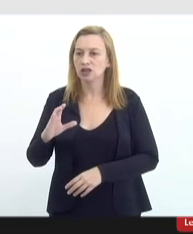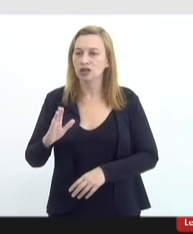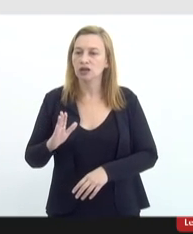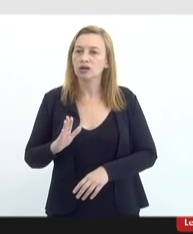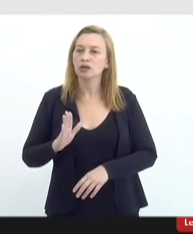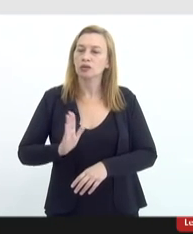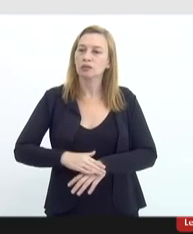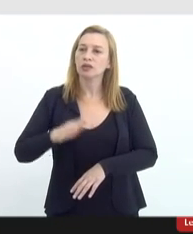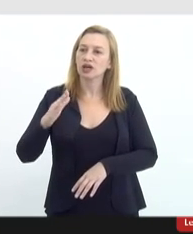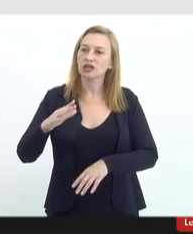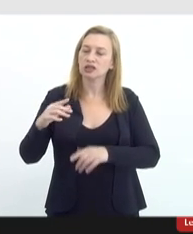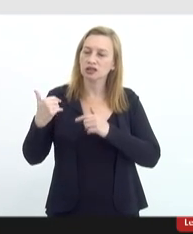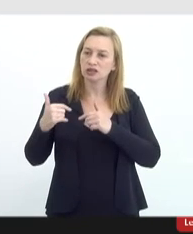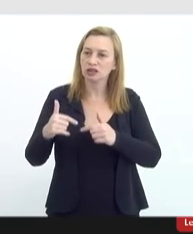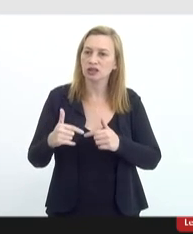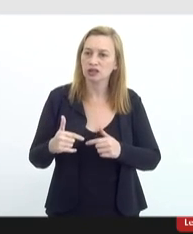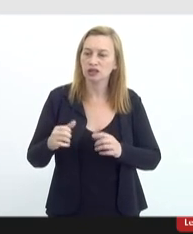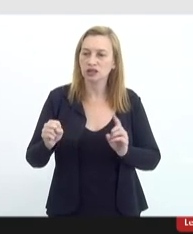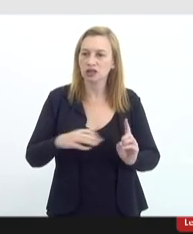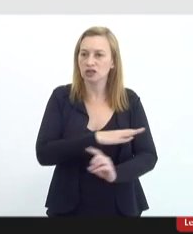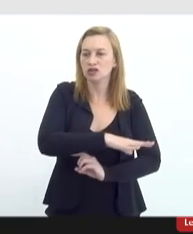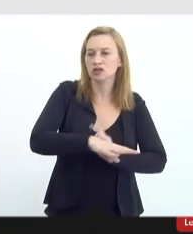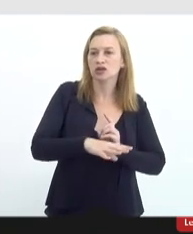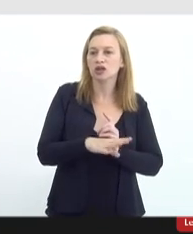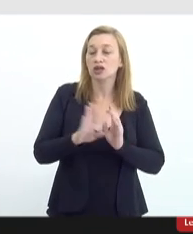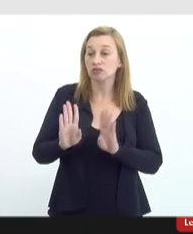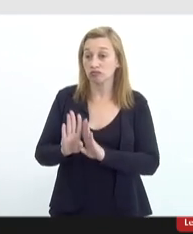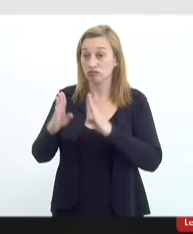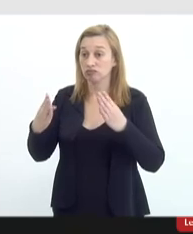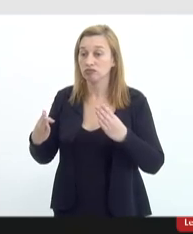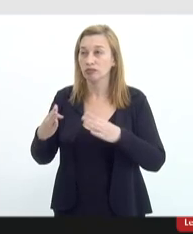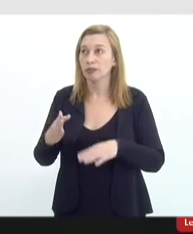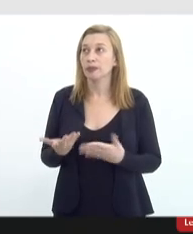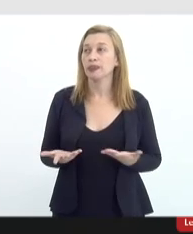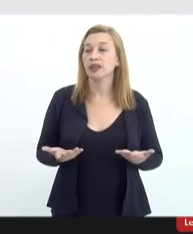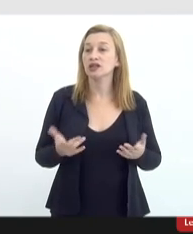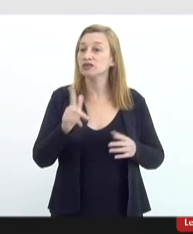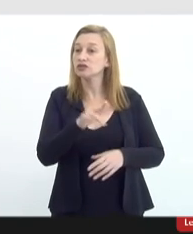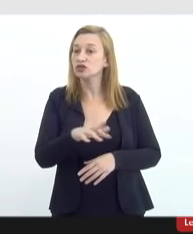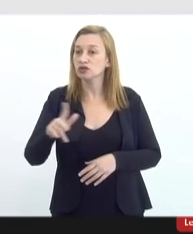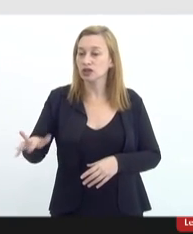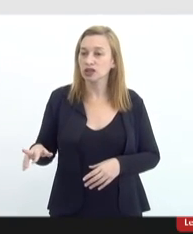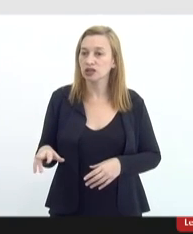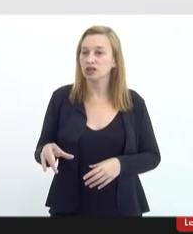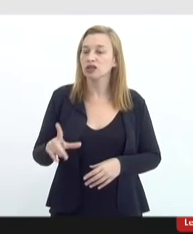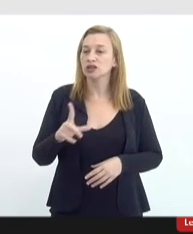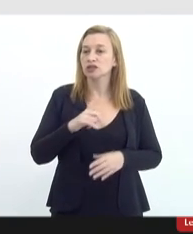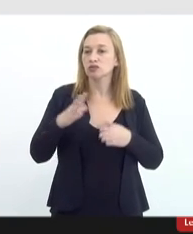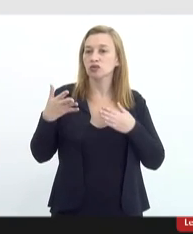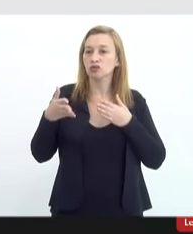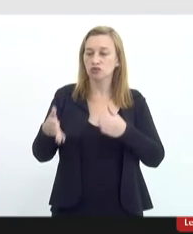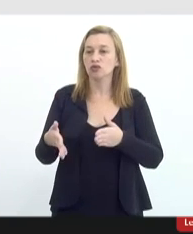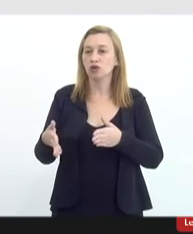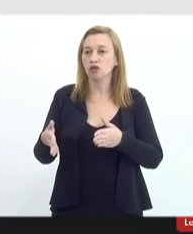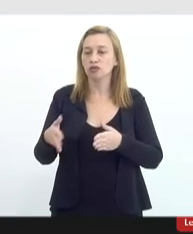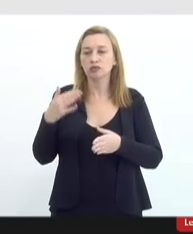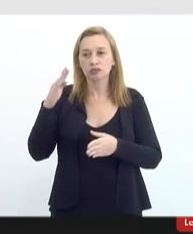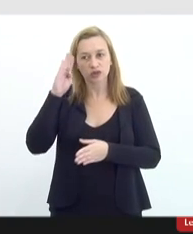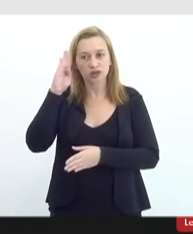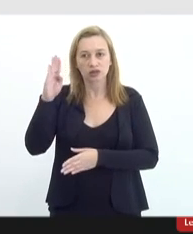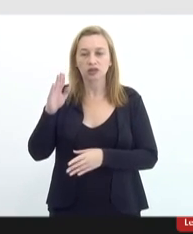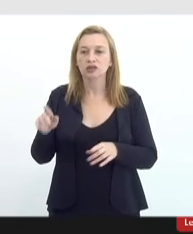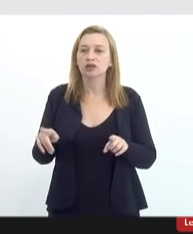consolidada em termos nacionais. Então, essa dinâmica de abertura, além dela ser diferenciada, porque tem uma centralização, tem também